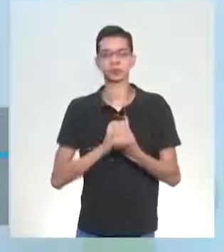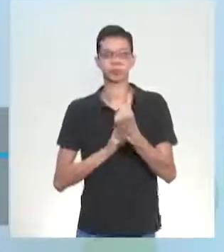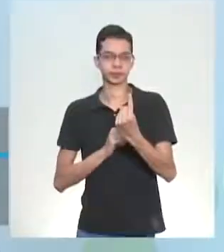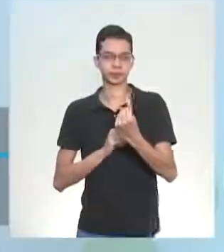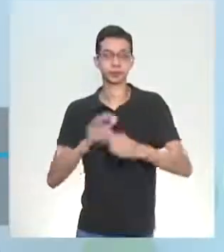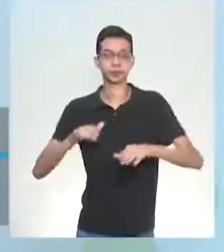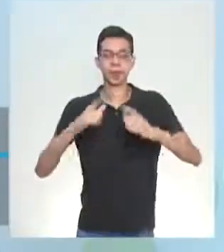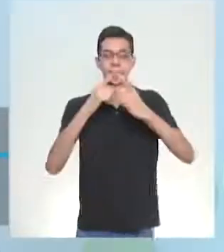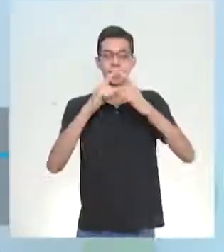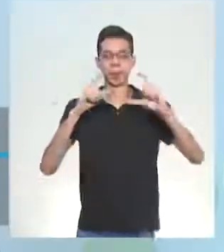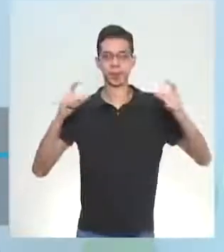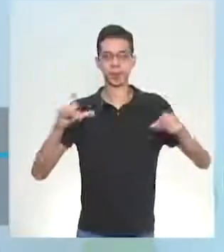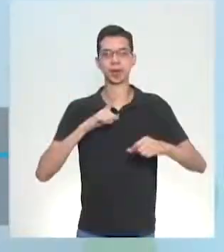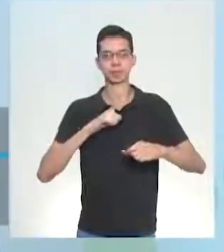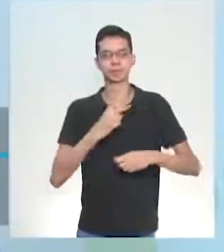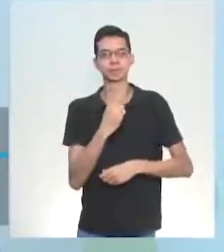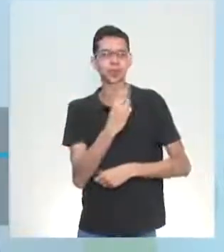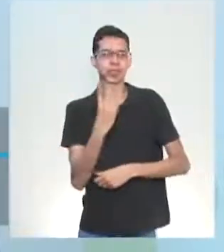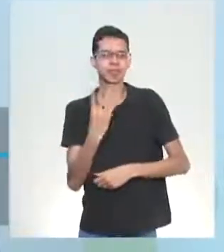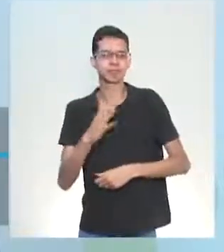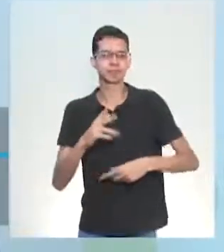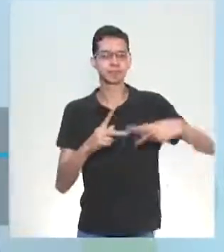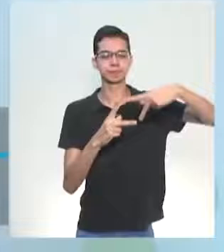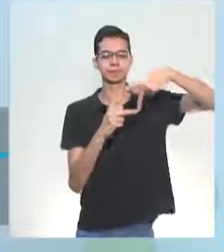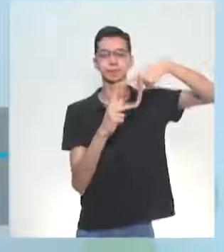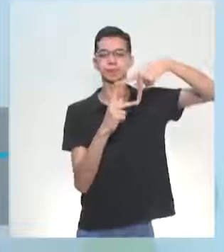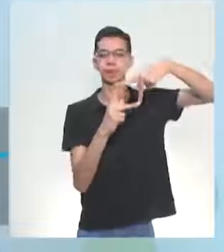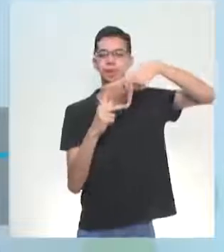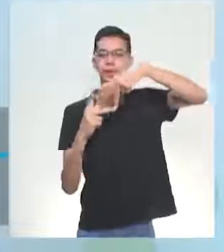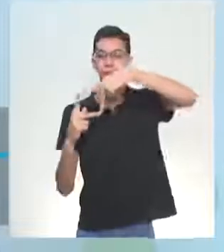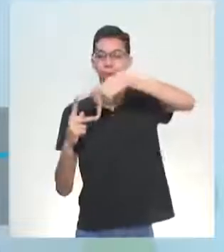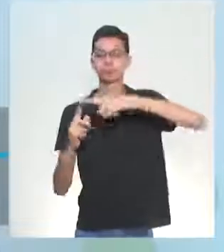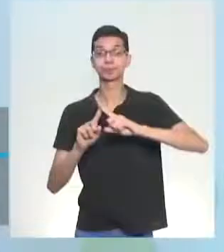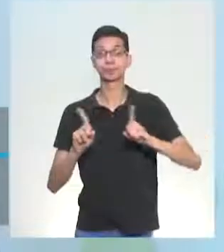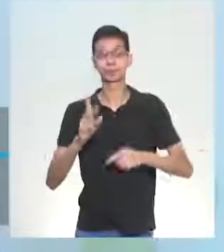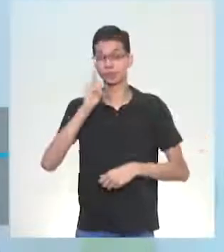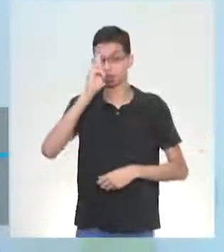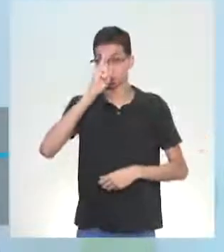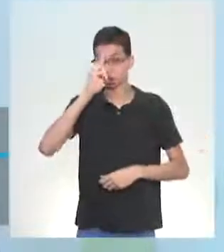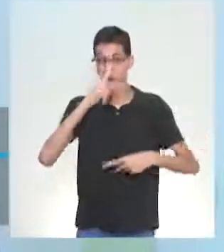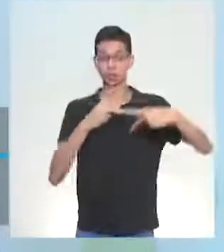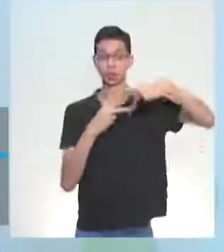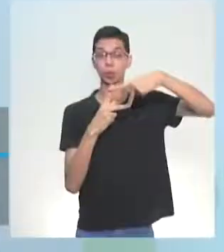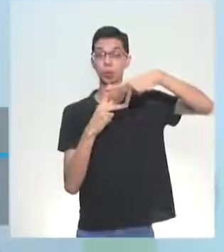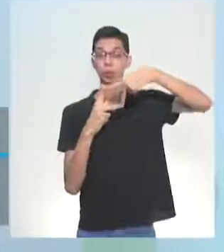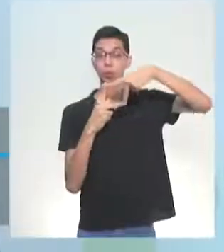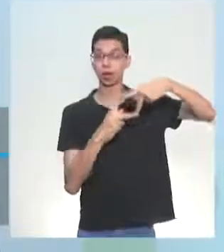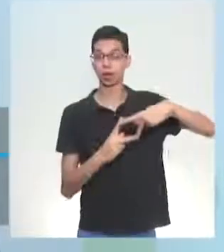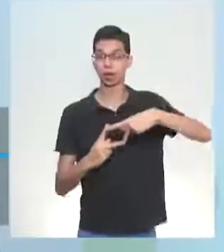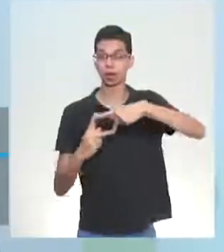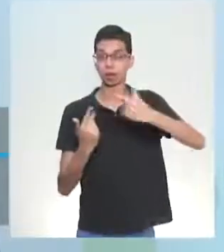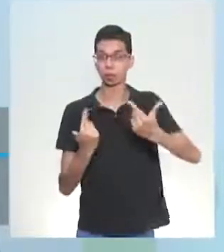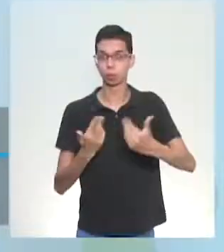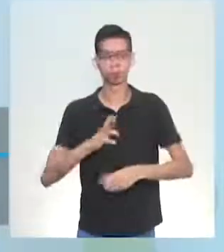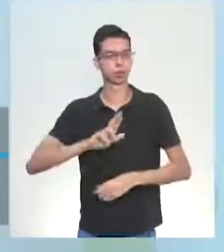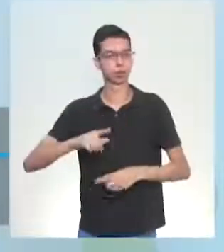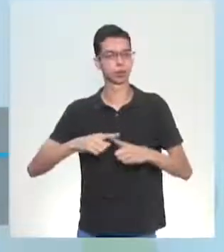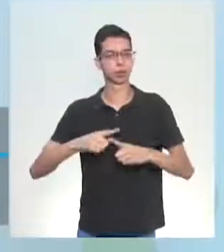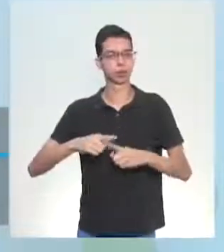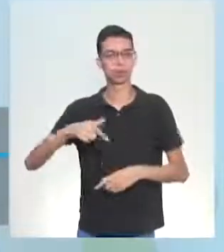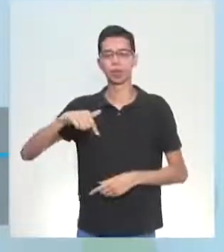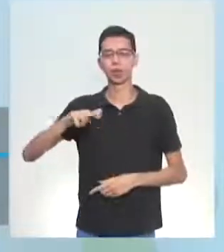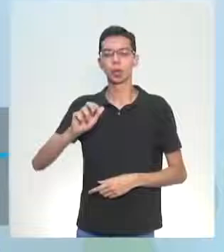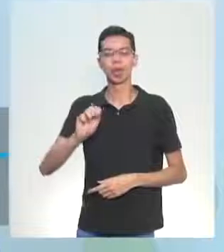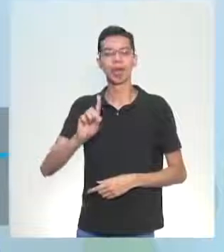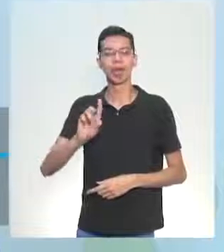3 quadrinhos. E essas tirinhas não é como uma história em quadrinhos, porque a história em quadrinhos ela tem muitos quadros, né? Já diz o contexto. A tirinha não,